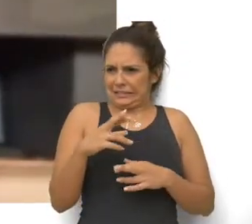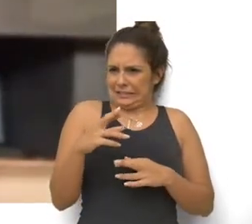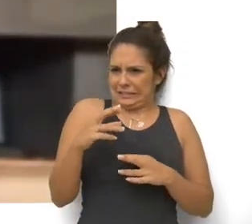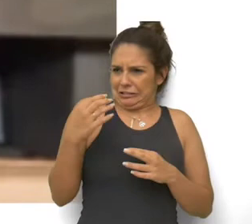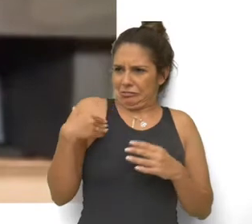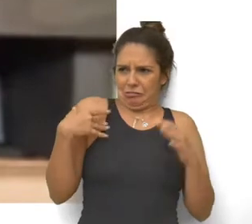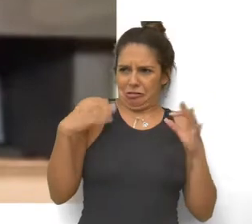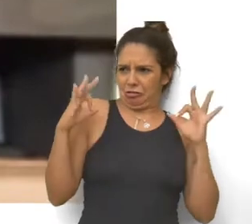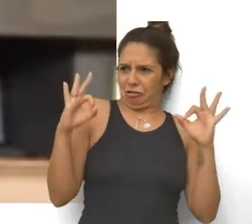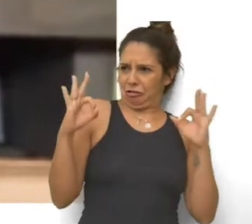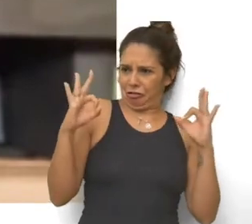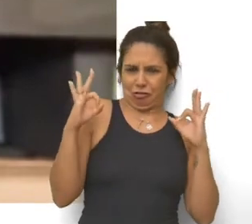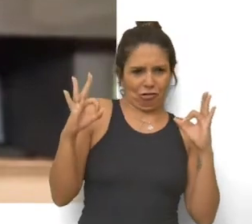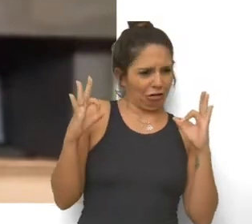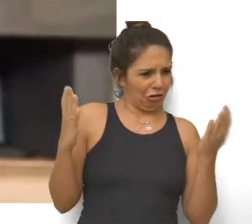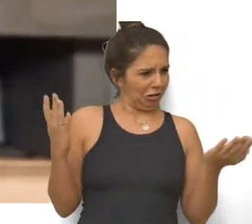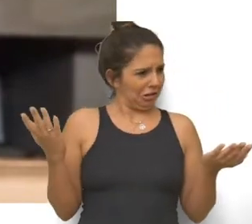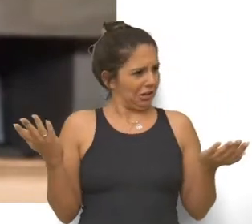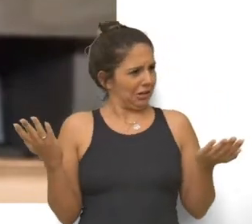estrela.